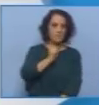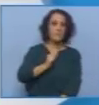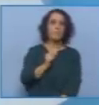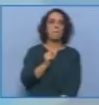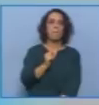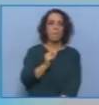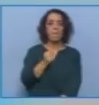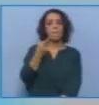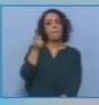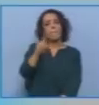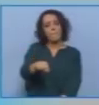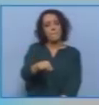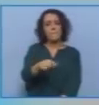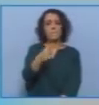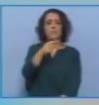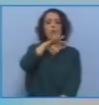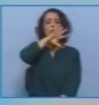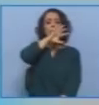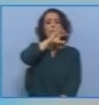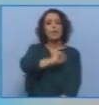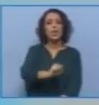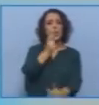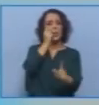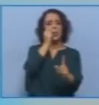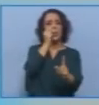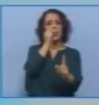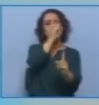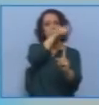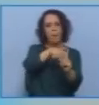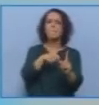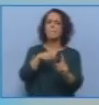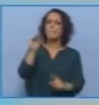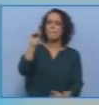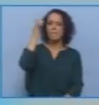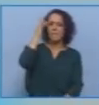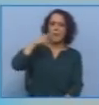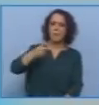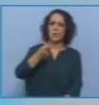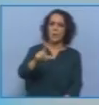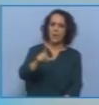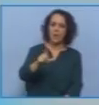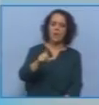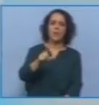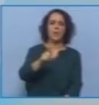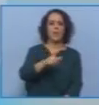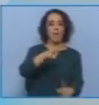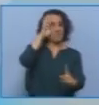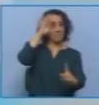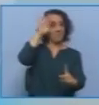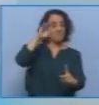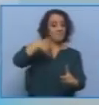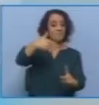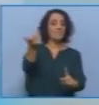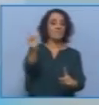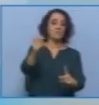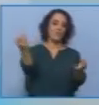E através de um filho de homem. Padre Manuel Morjão, há aqui um antecipar daquilo que depois vai a acontecer com